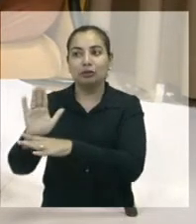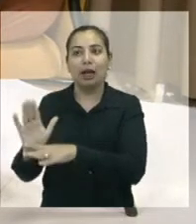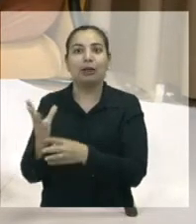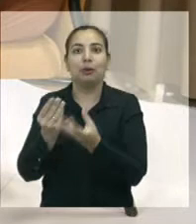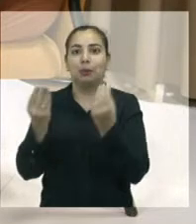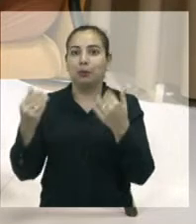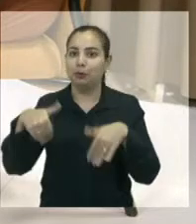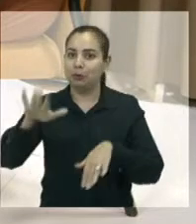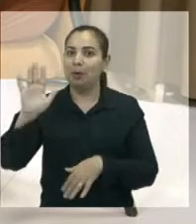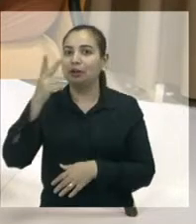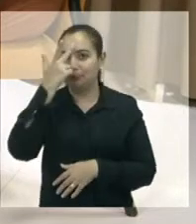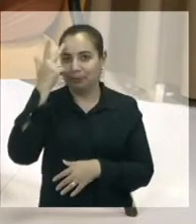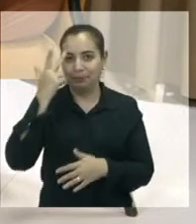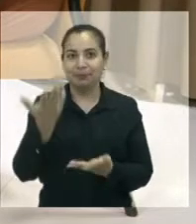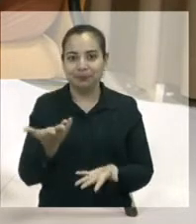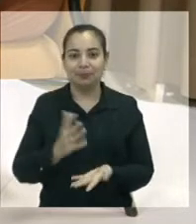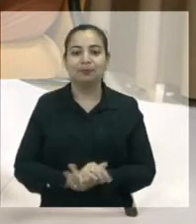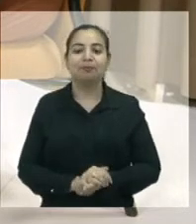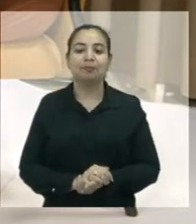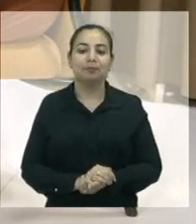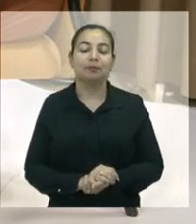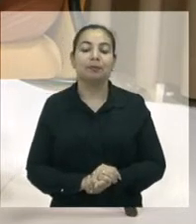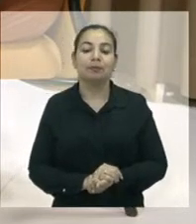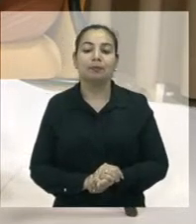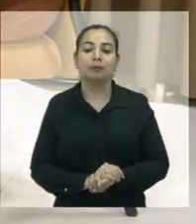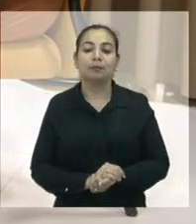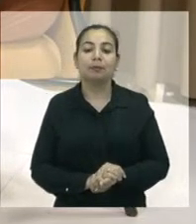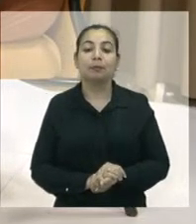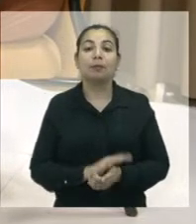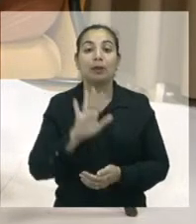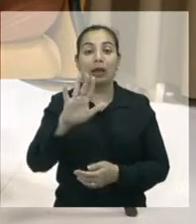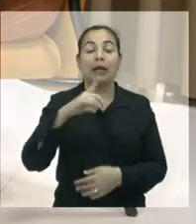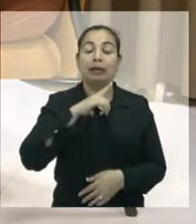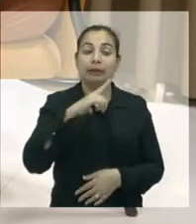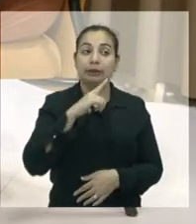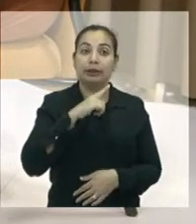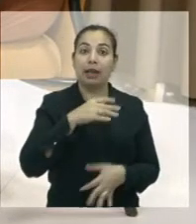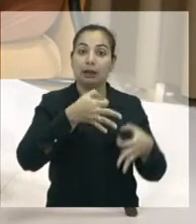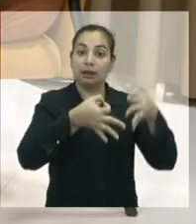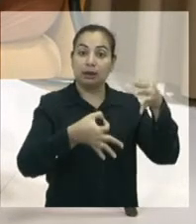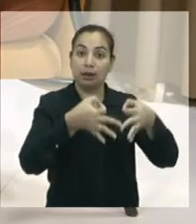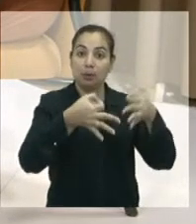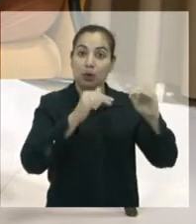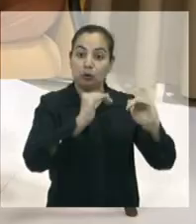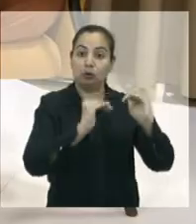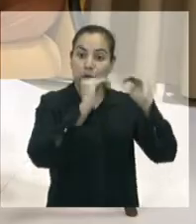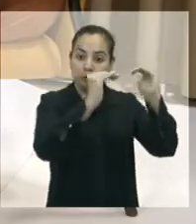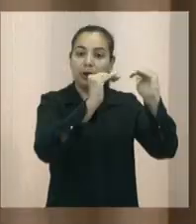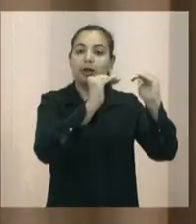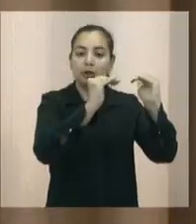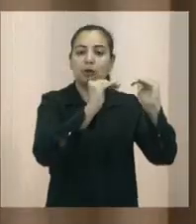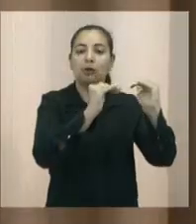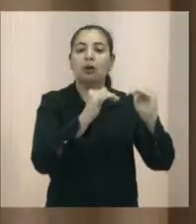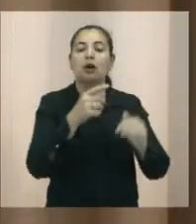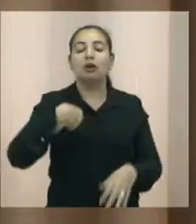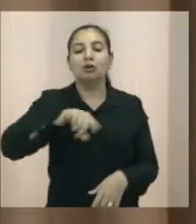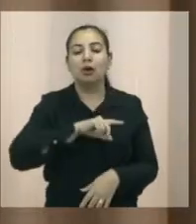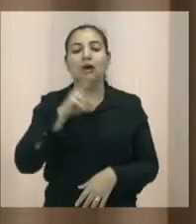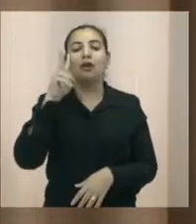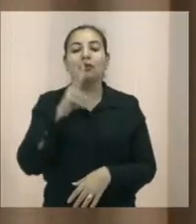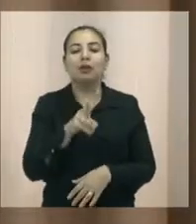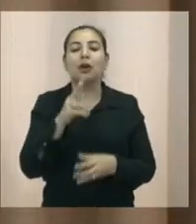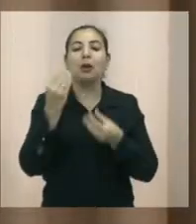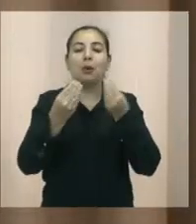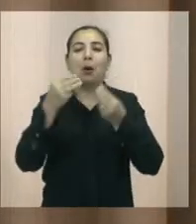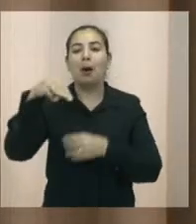tem várias novidades. Tribunais superiores, vamos falar sobre tribunais superiores também. A gente viu aí das reportagens a